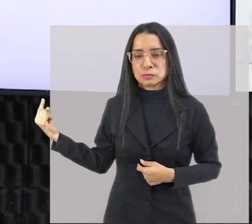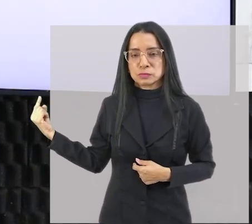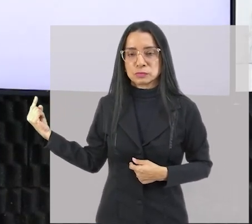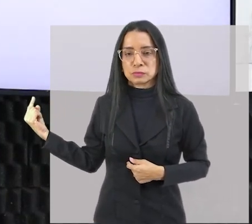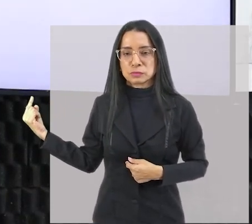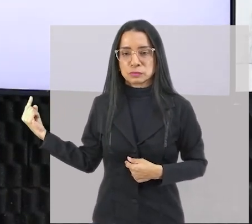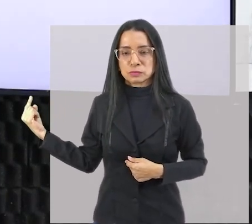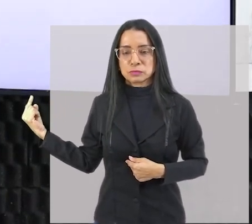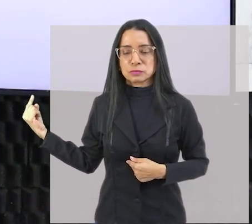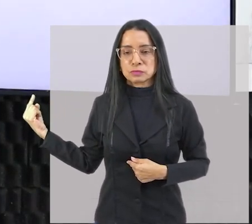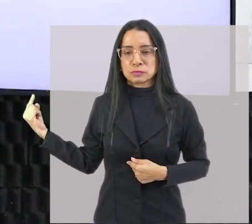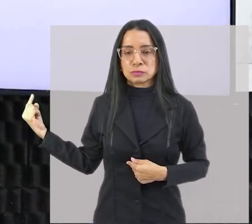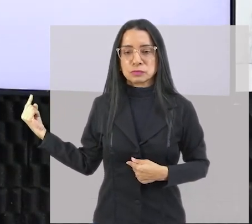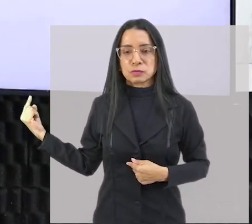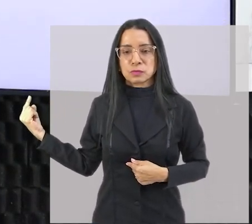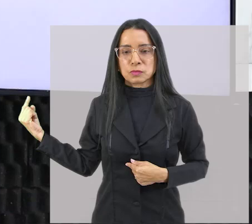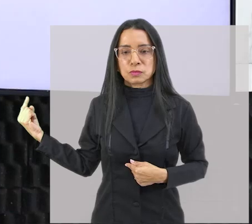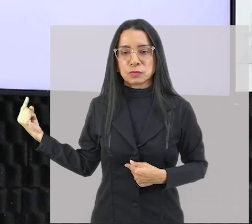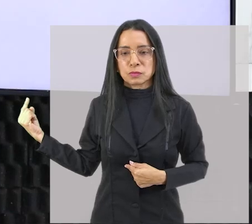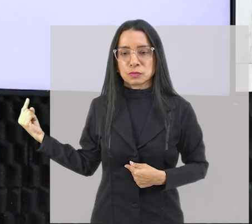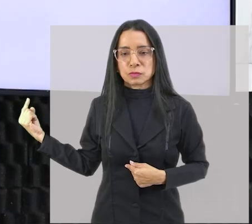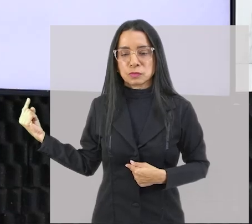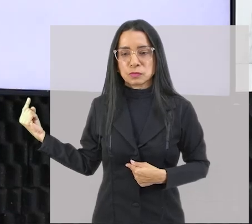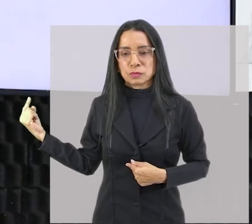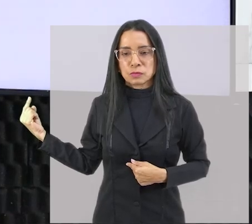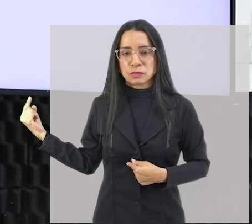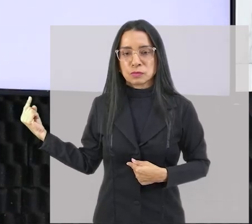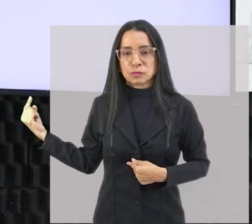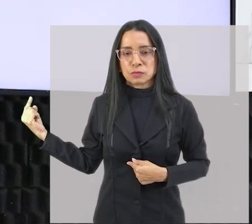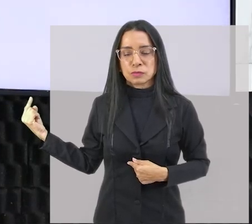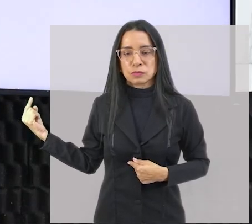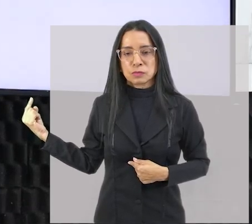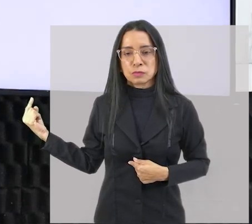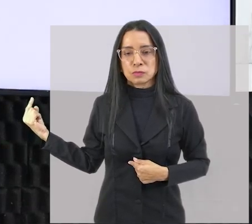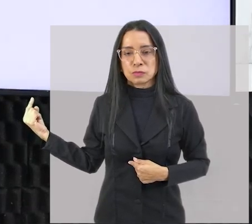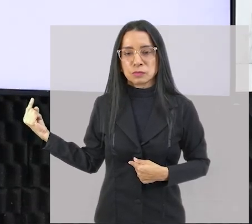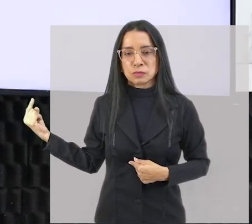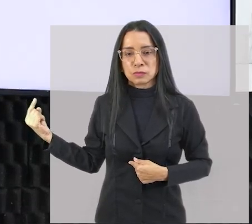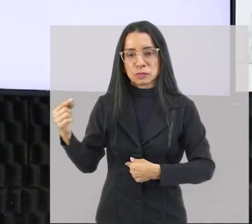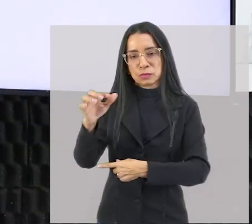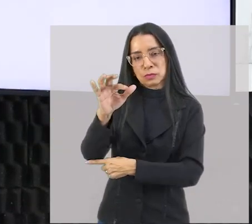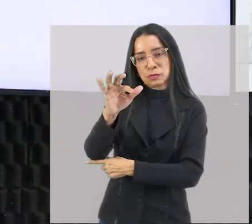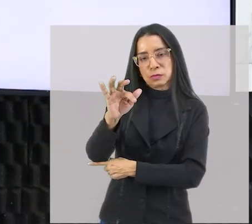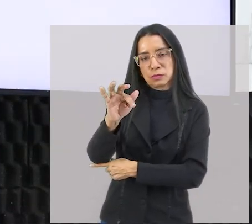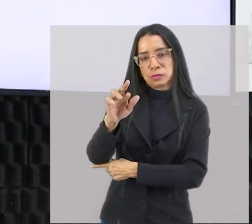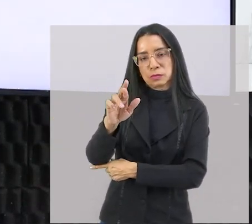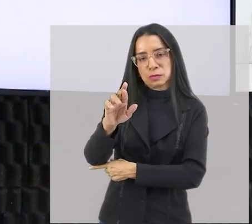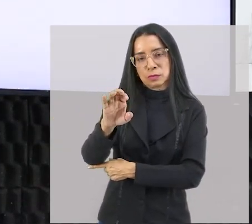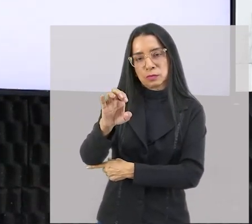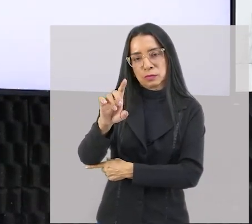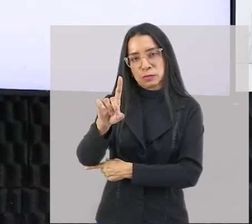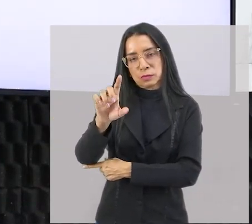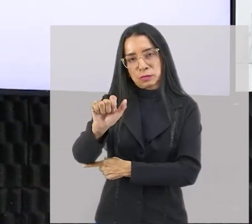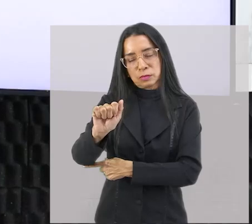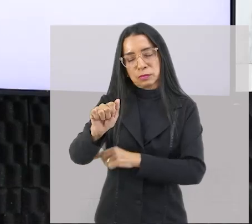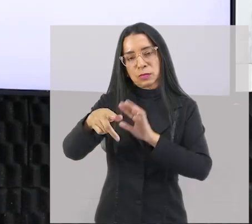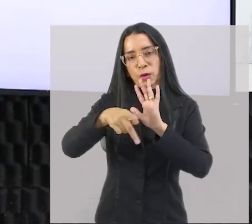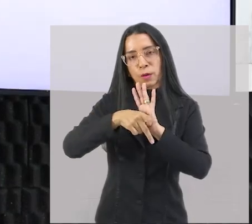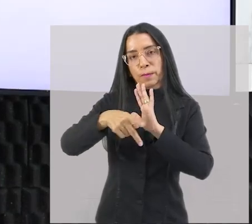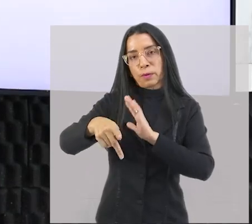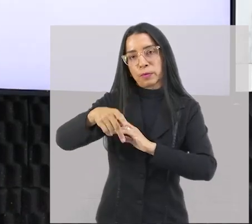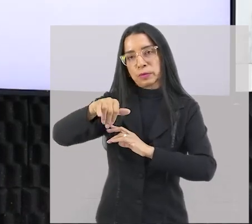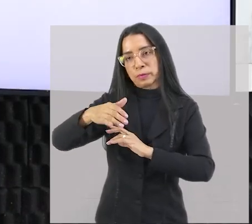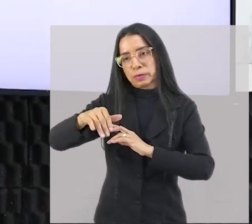dos sonhos e nos estudos de Sigmund Freud. Freud é o pai da psicanálise. Freud diz que existem estados oníricos da